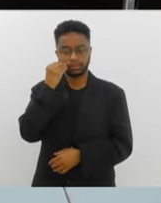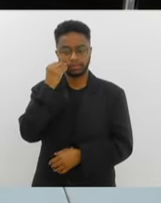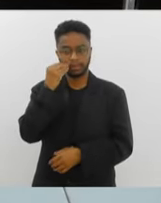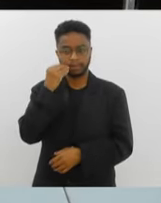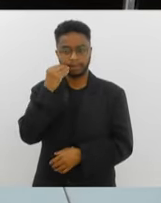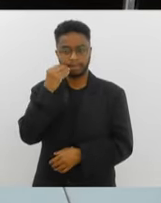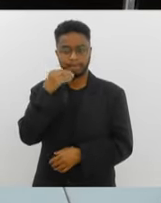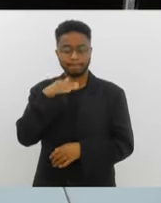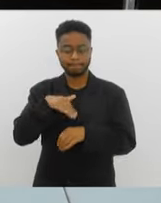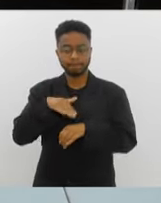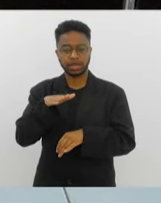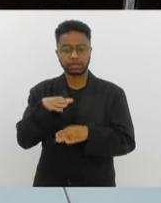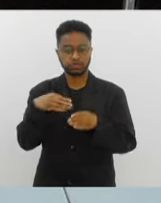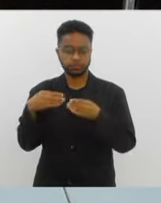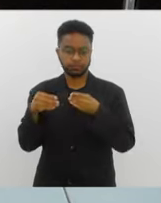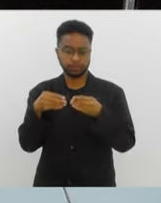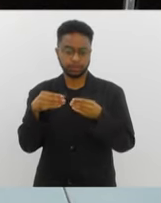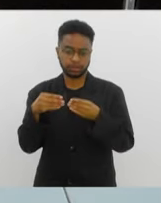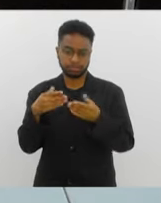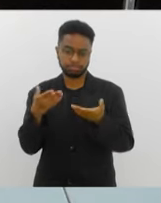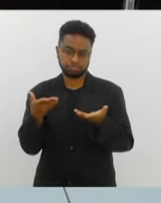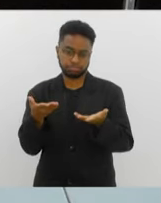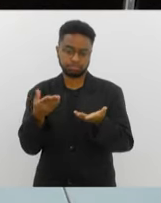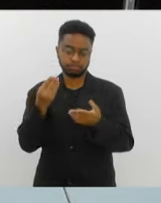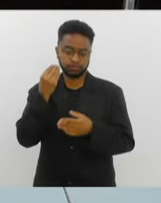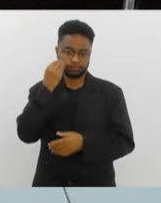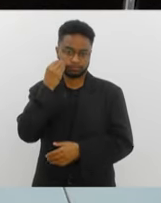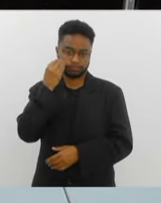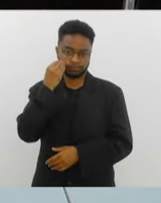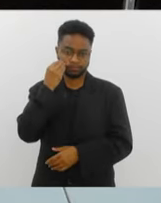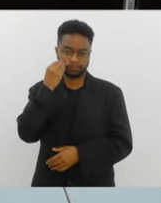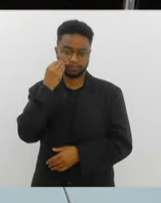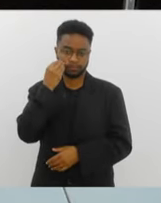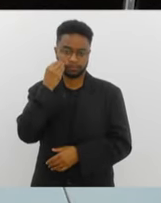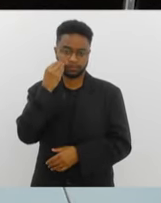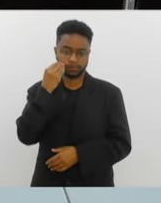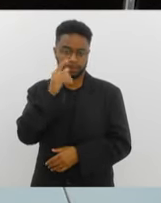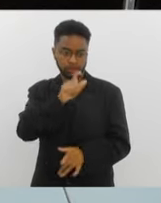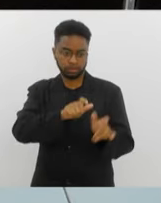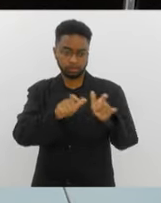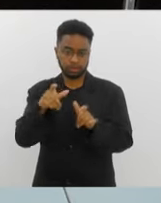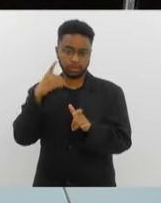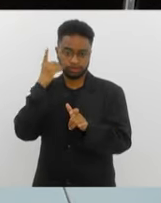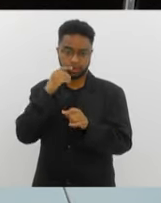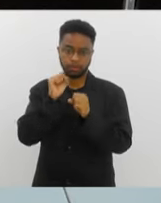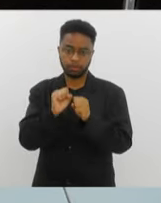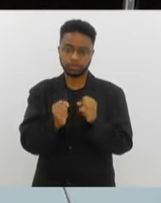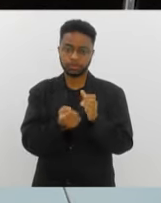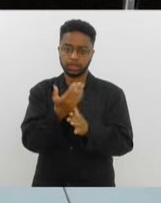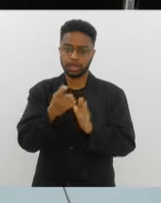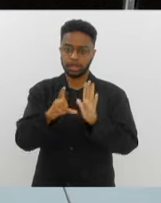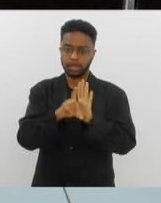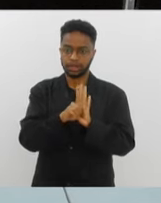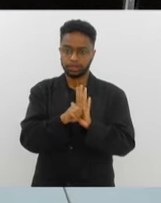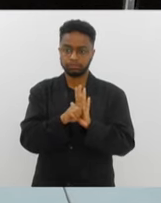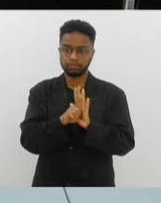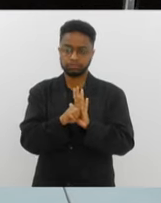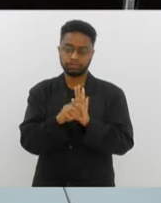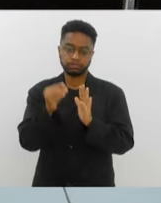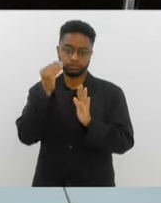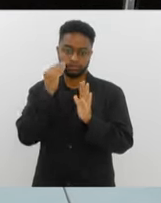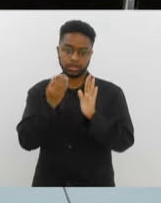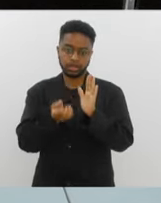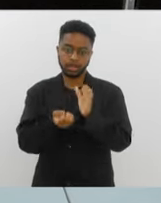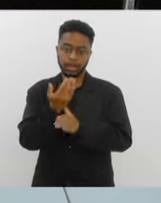mais alentadora para os deputados legislarem. Como eles pudessem fazer a